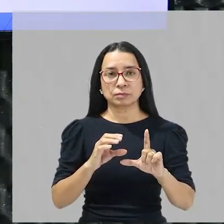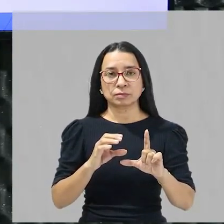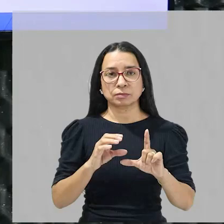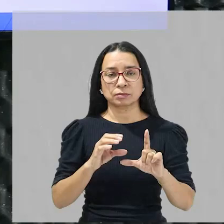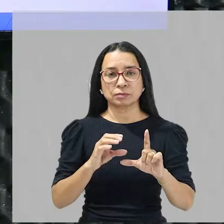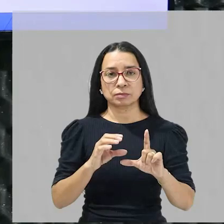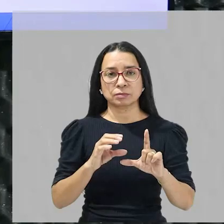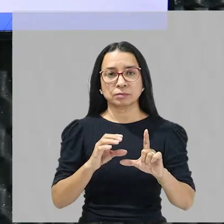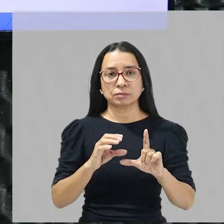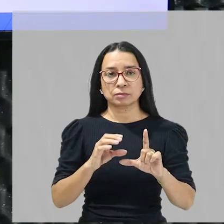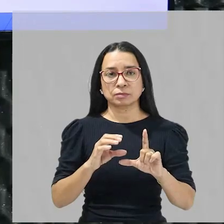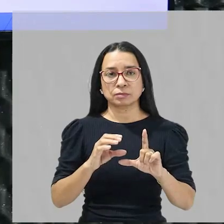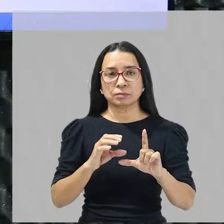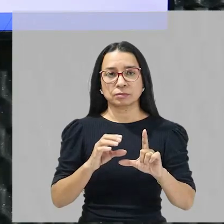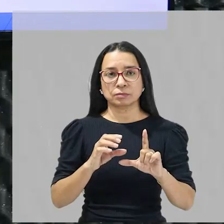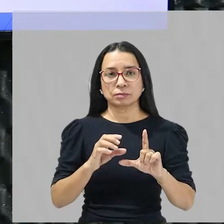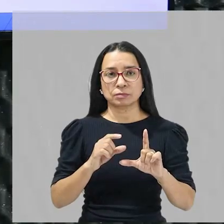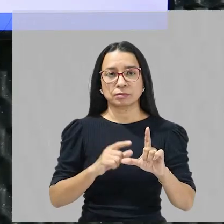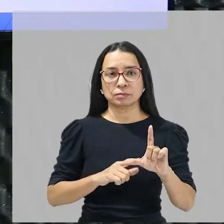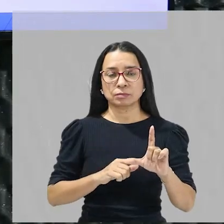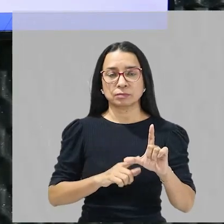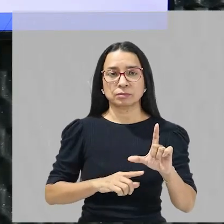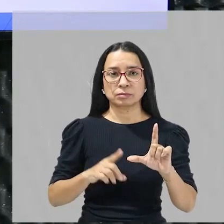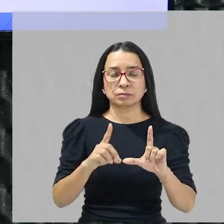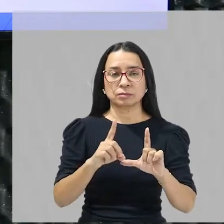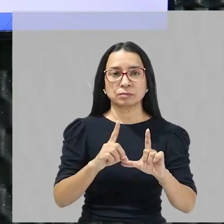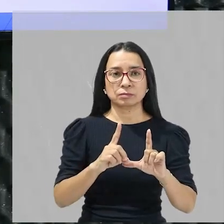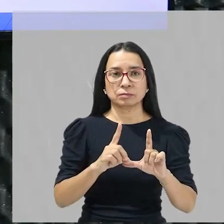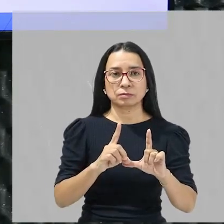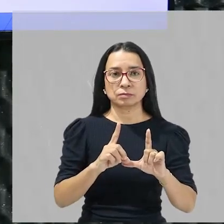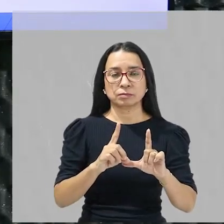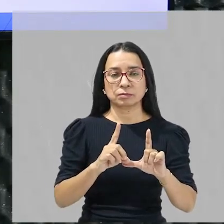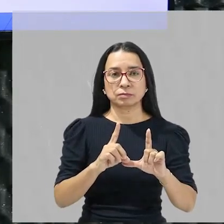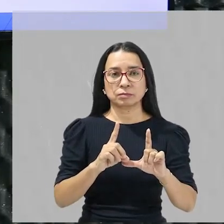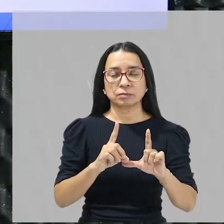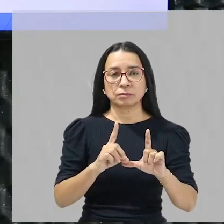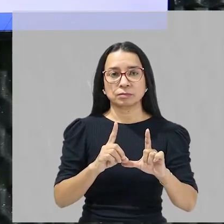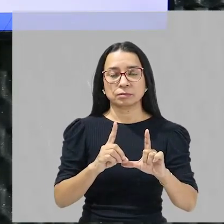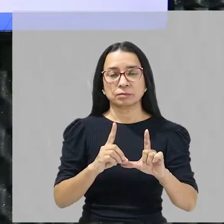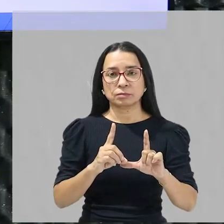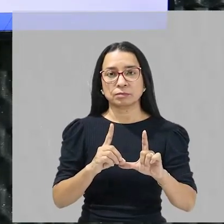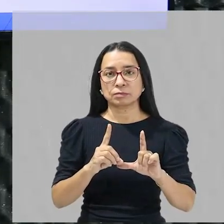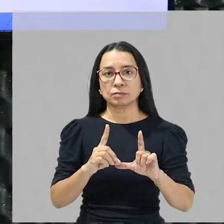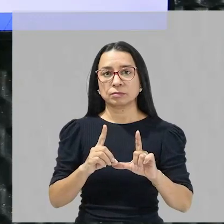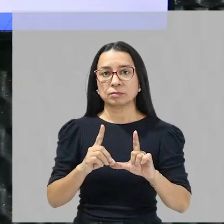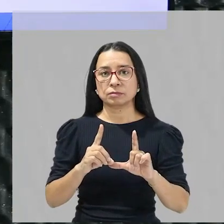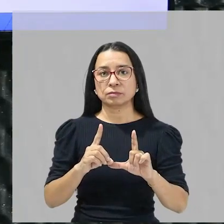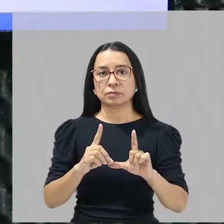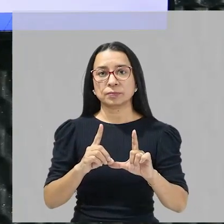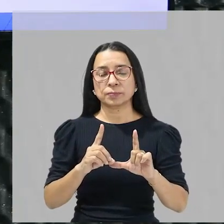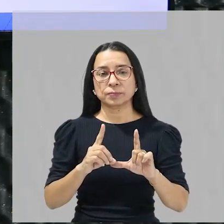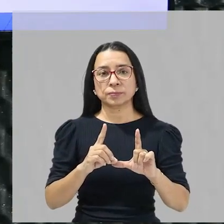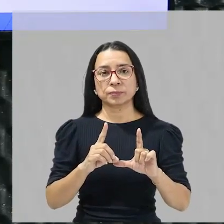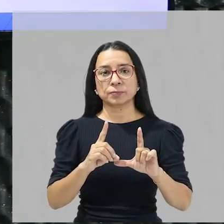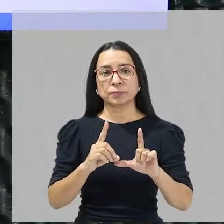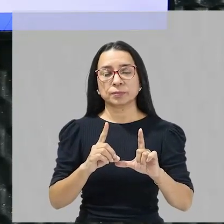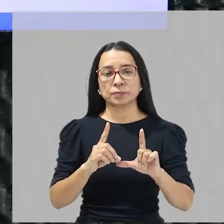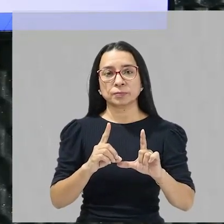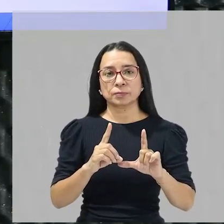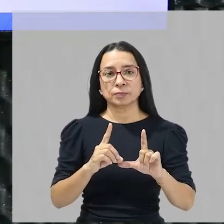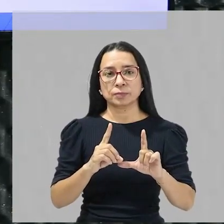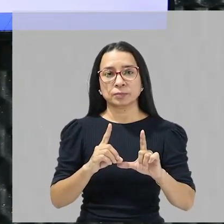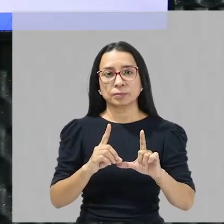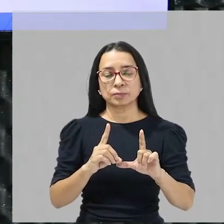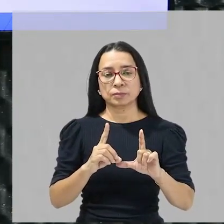que x menor que 3. Na letra D, nós temos S igual a x pertence aos reais, tal que